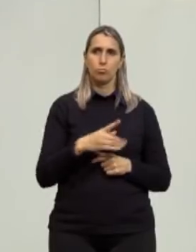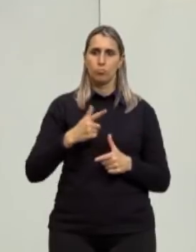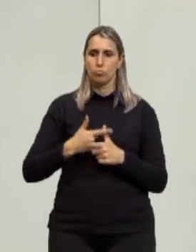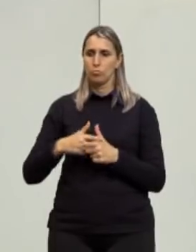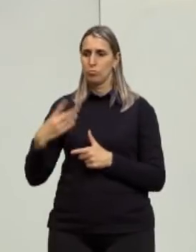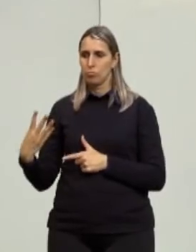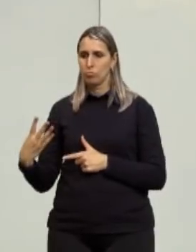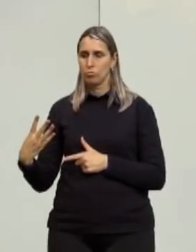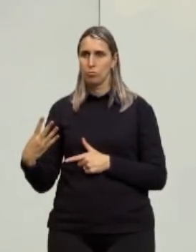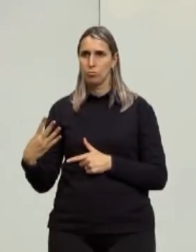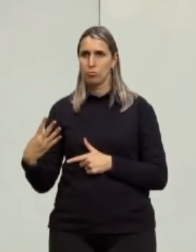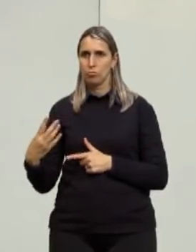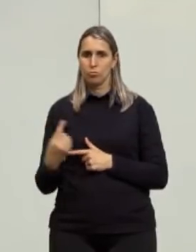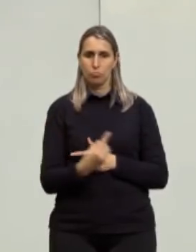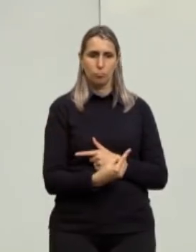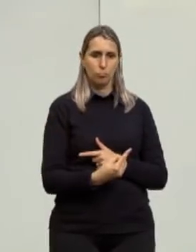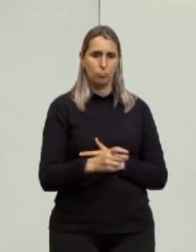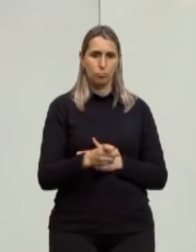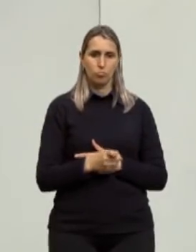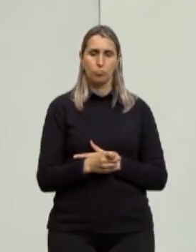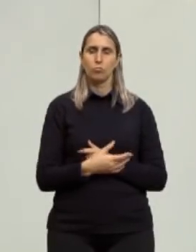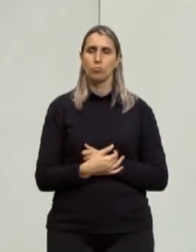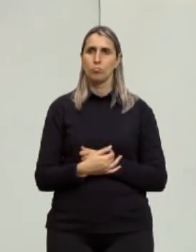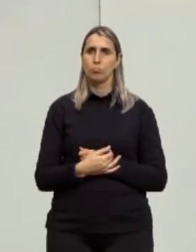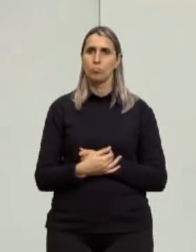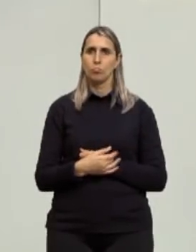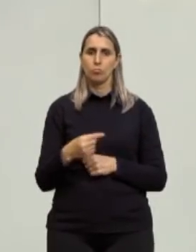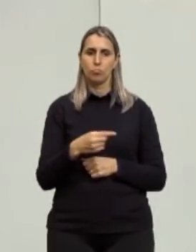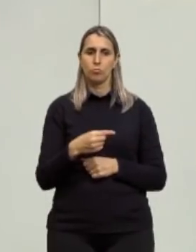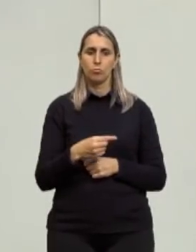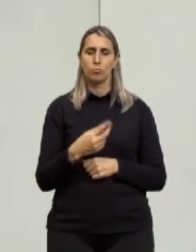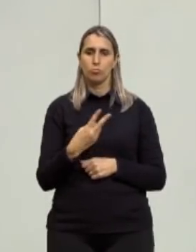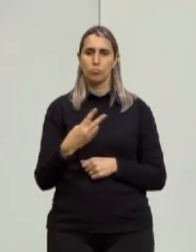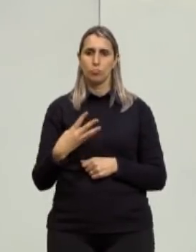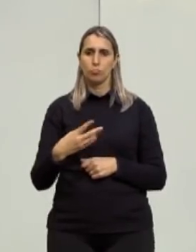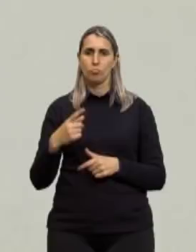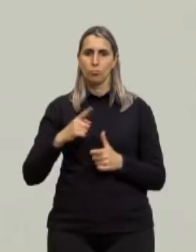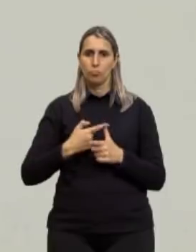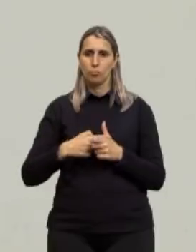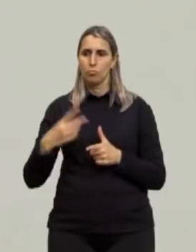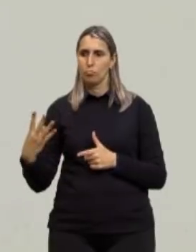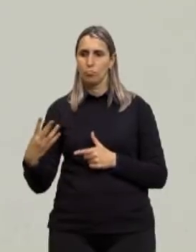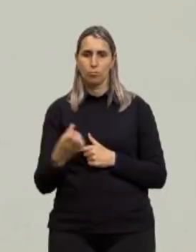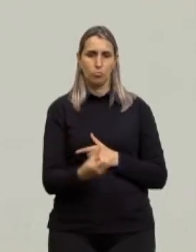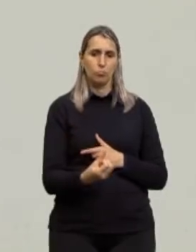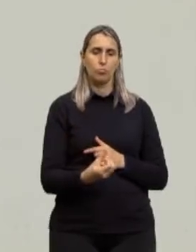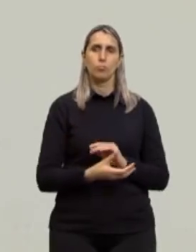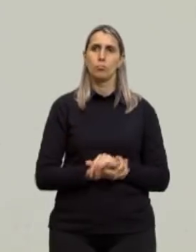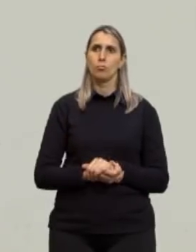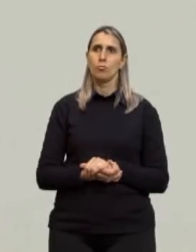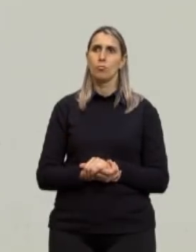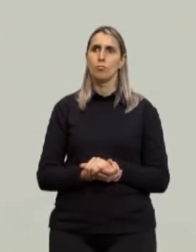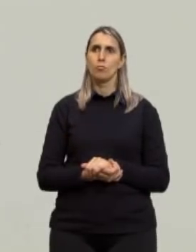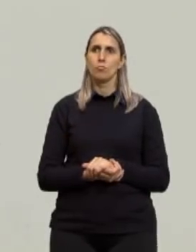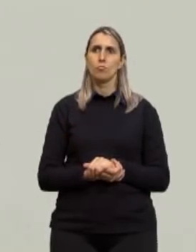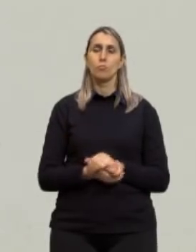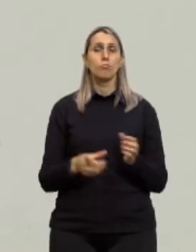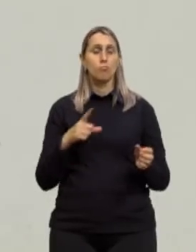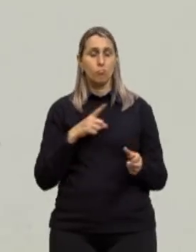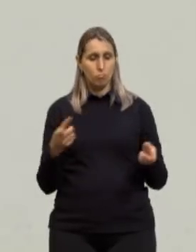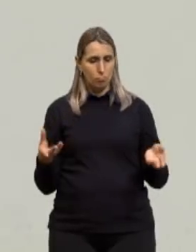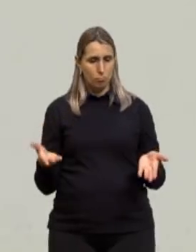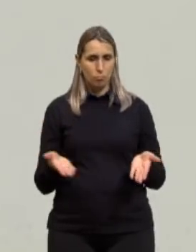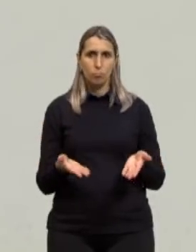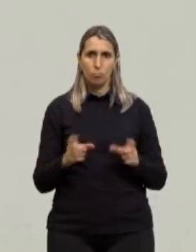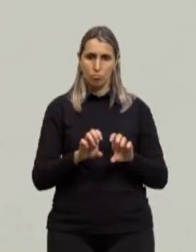4 dividido por 4 1x - 24 / 4 6 então é que eu